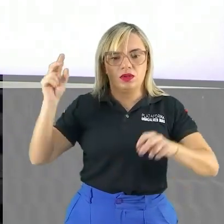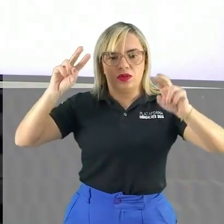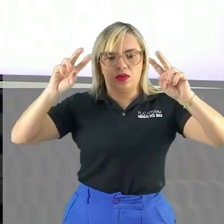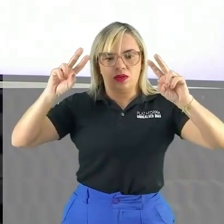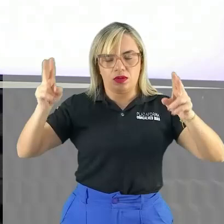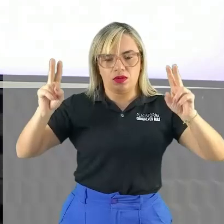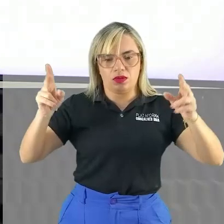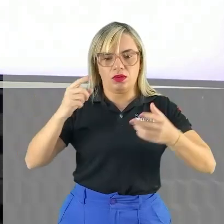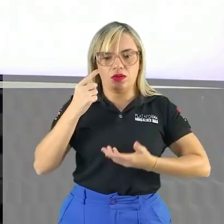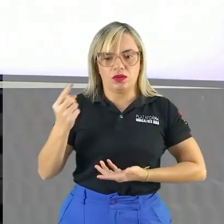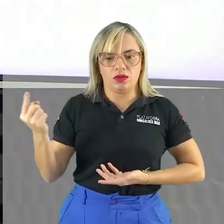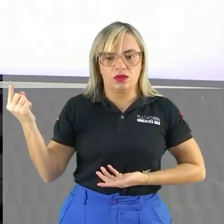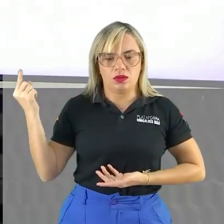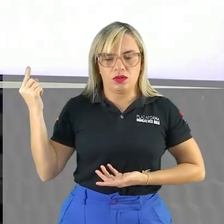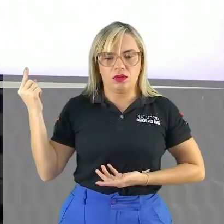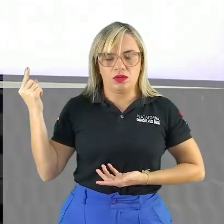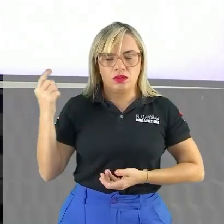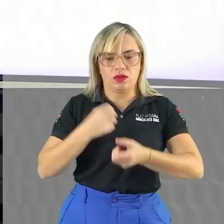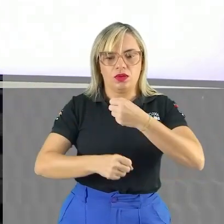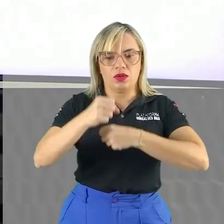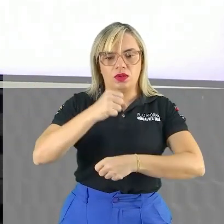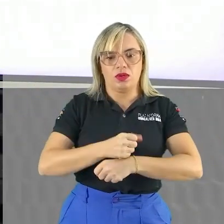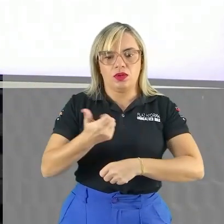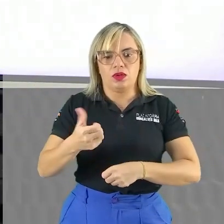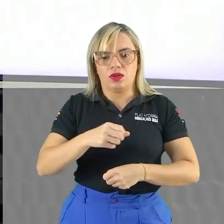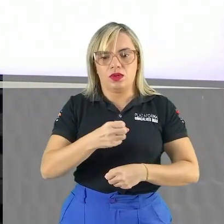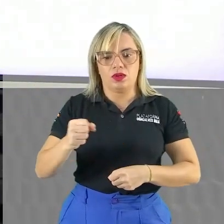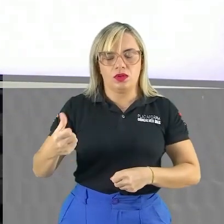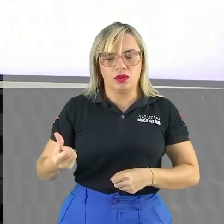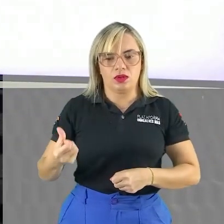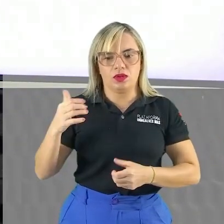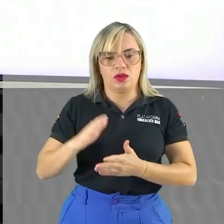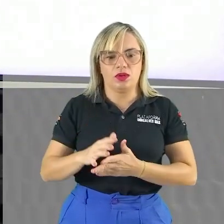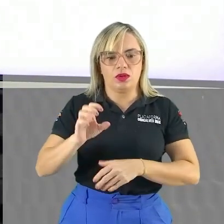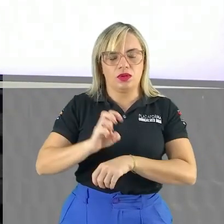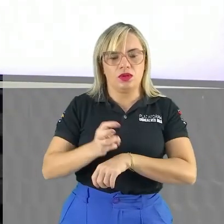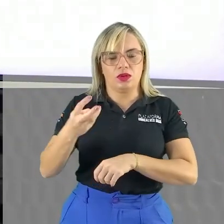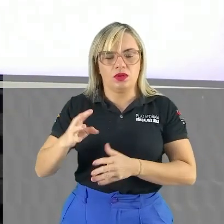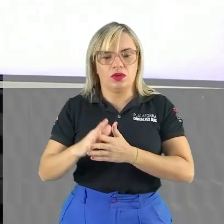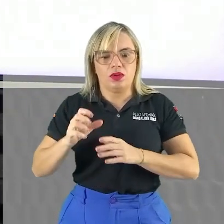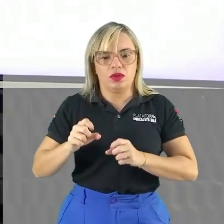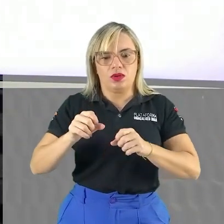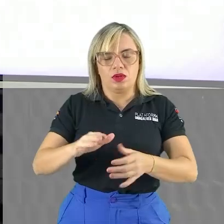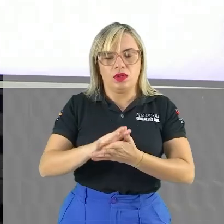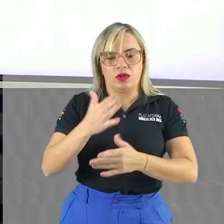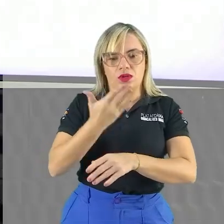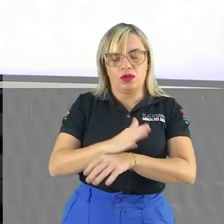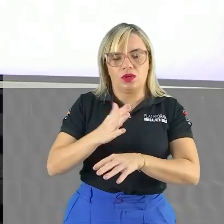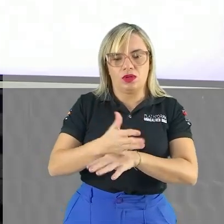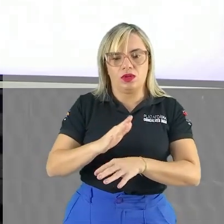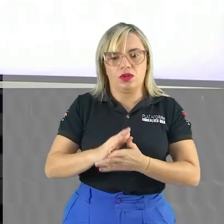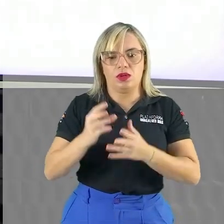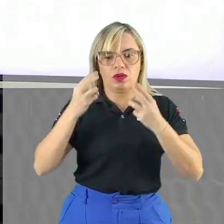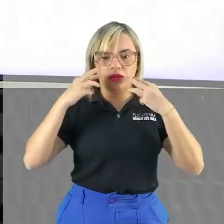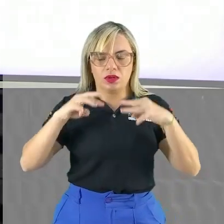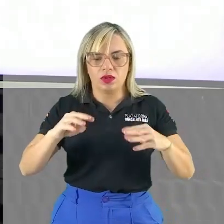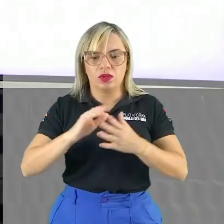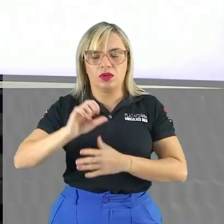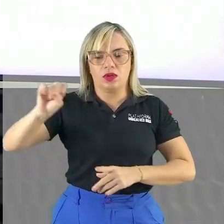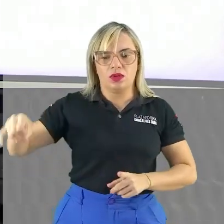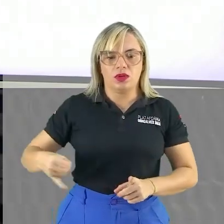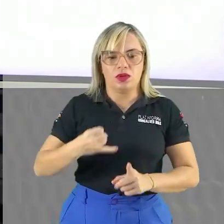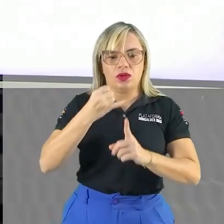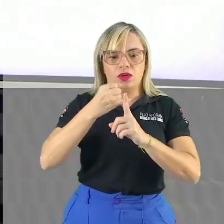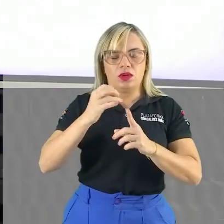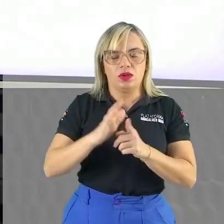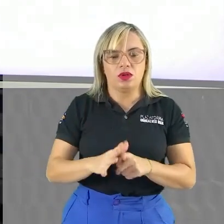Roland Joffé, em 1986. No Maranhão colonial, a atividade missionária dos jesuítas também gerou conflitos de interesse.